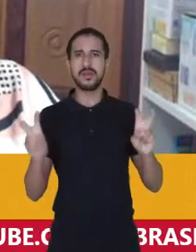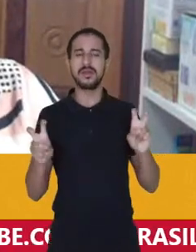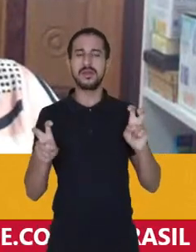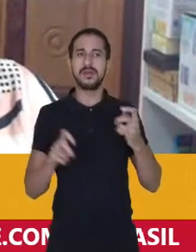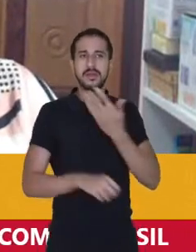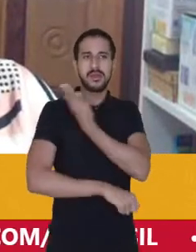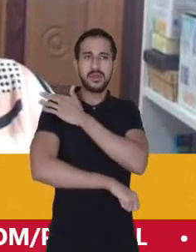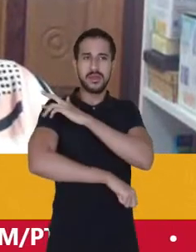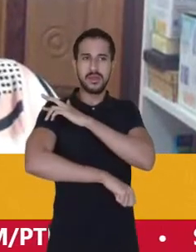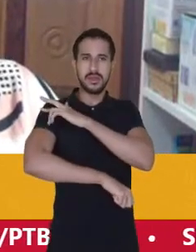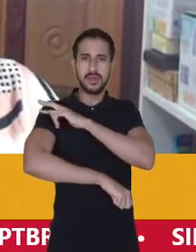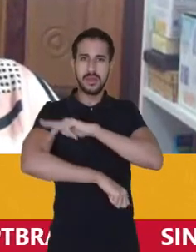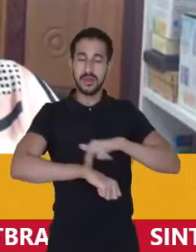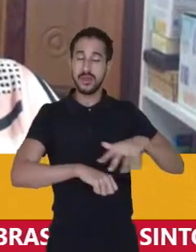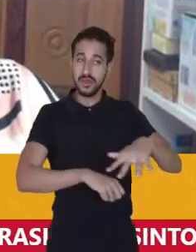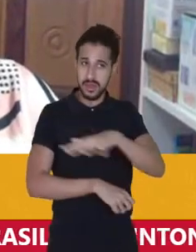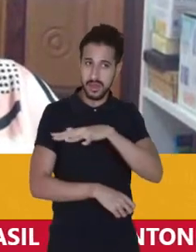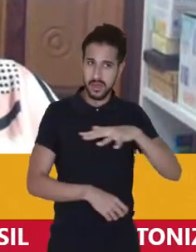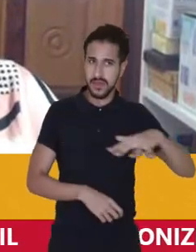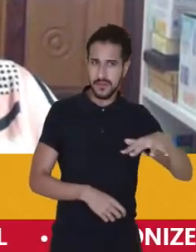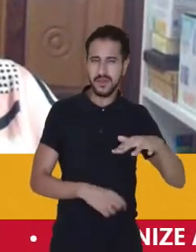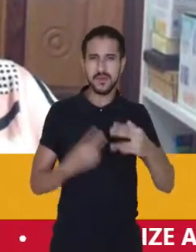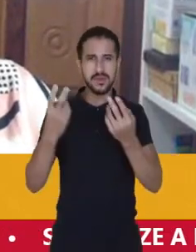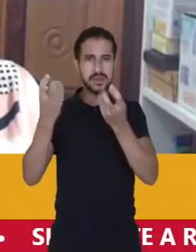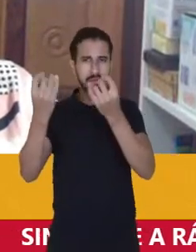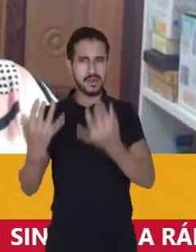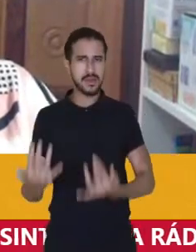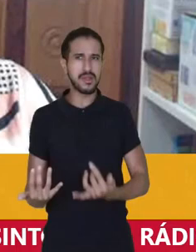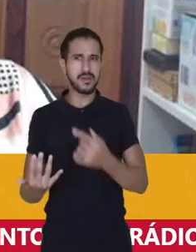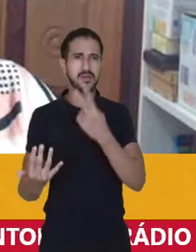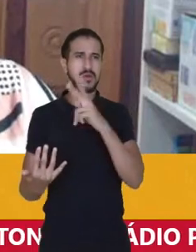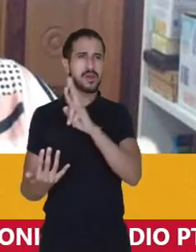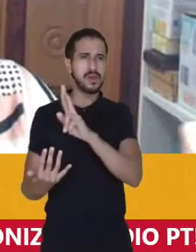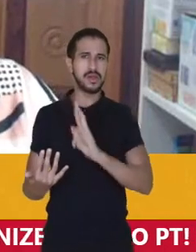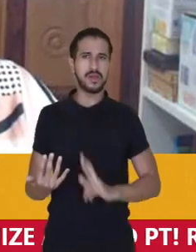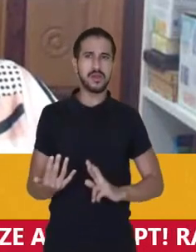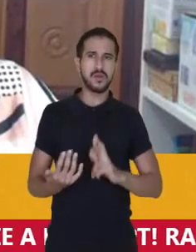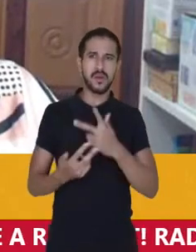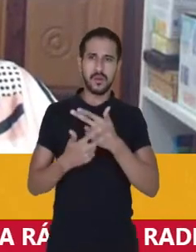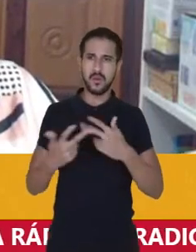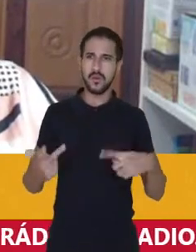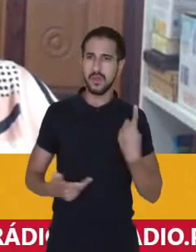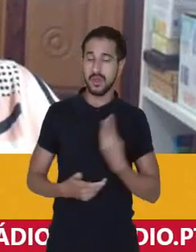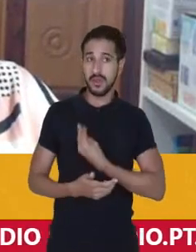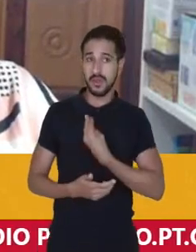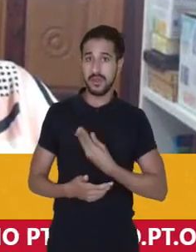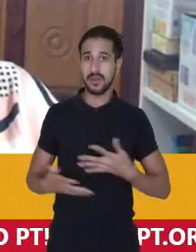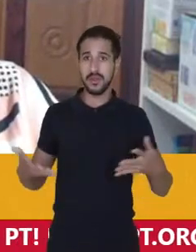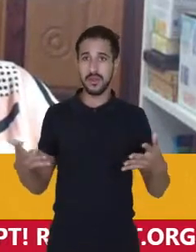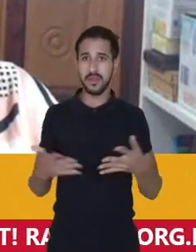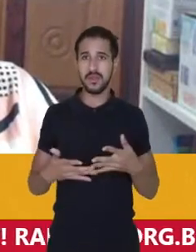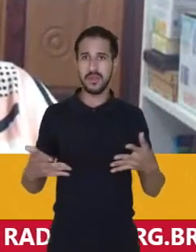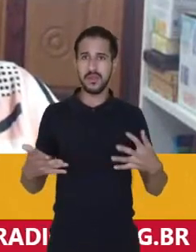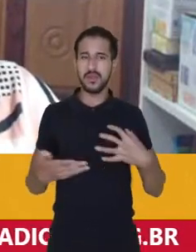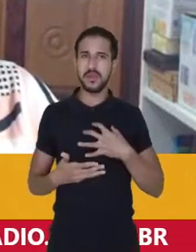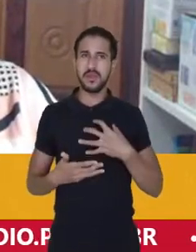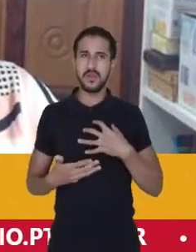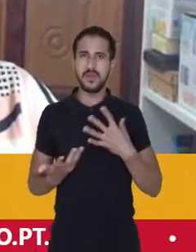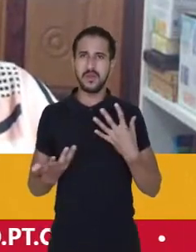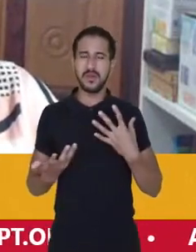ambiental. E você toca, Givânia, na sua resposta, na questão que vivemos agora de